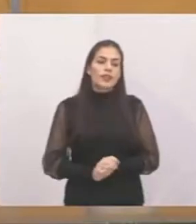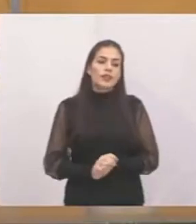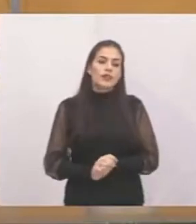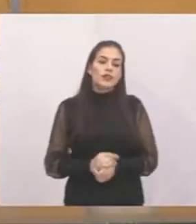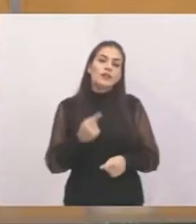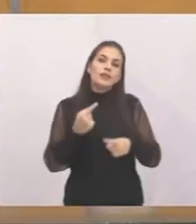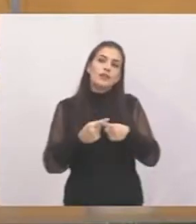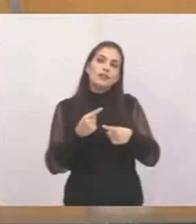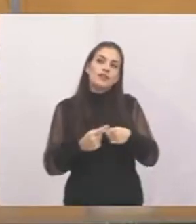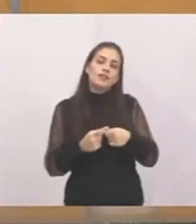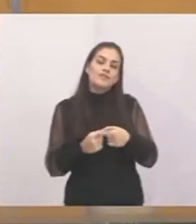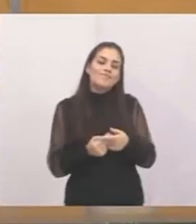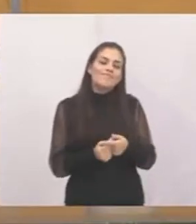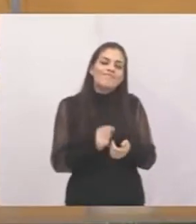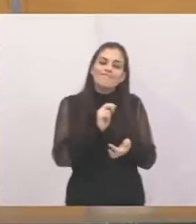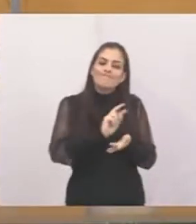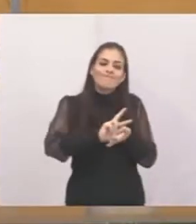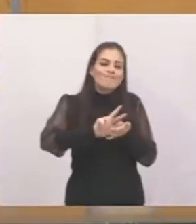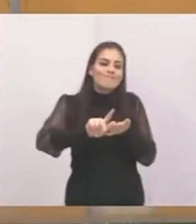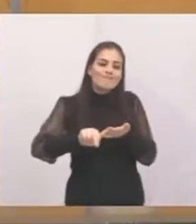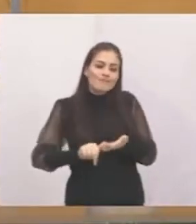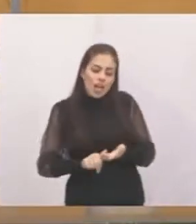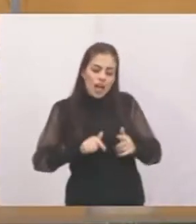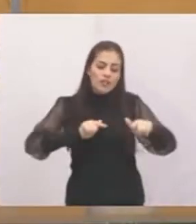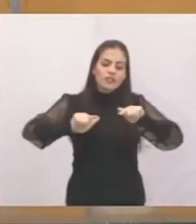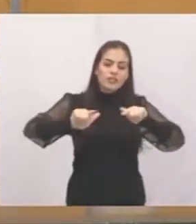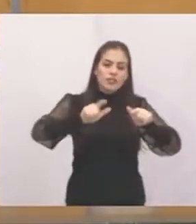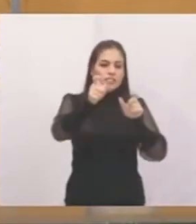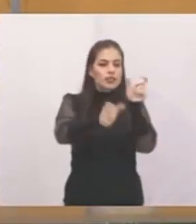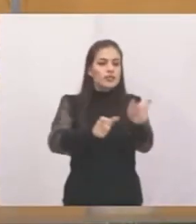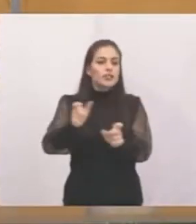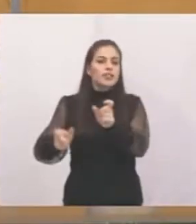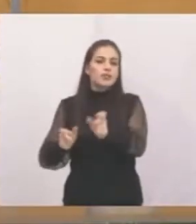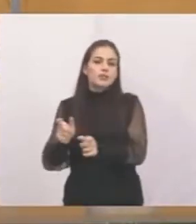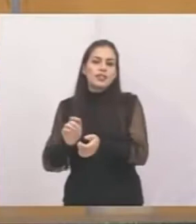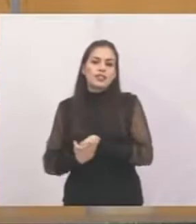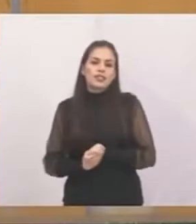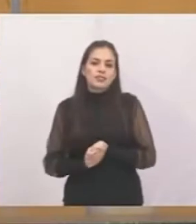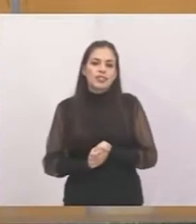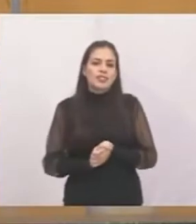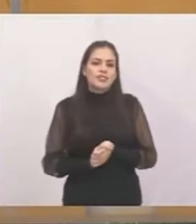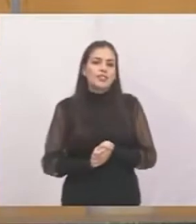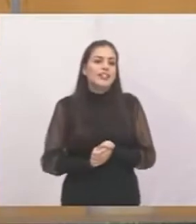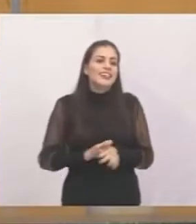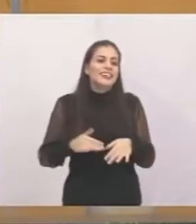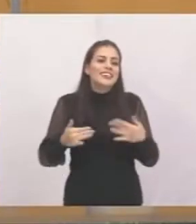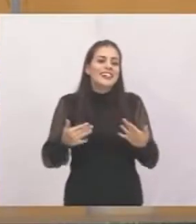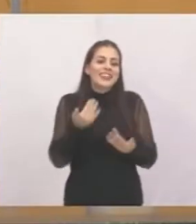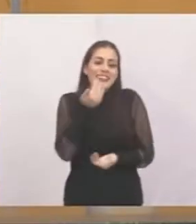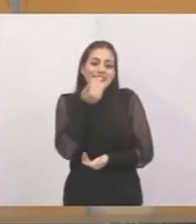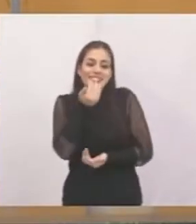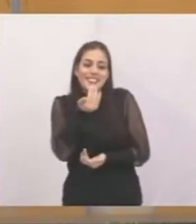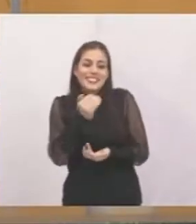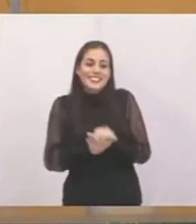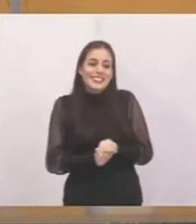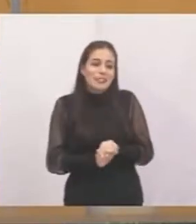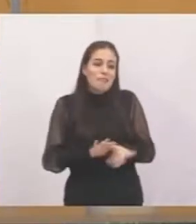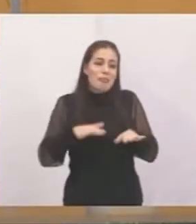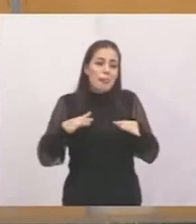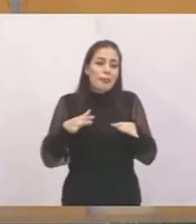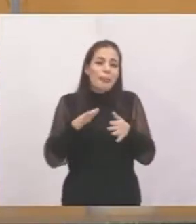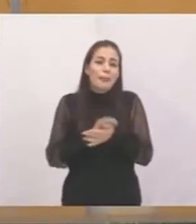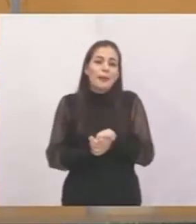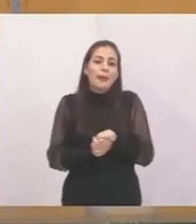muitos funcionários ali né amigos nossos e também conhecidos pelos questionado com respeito ao